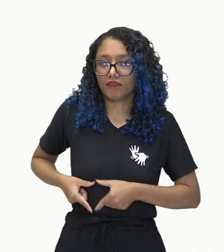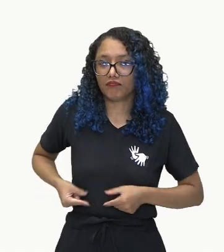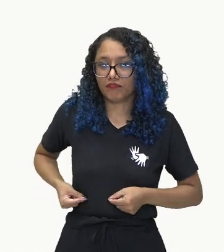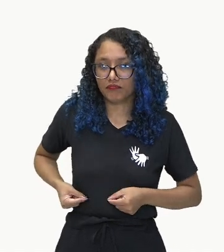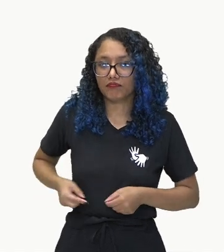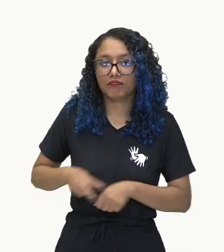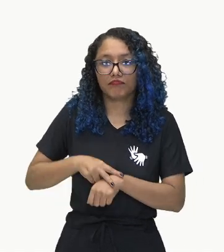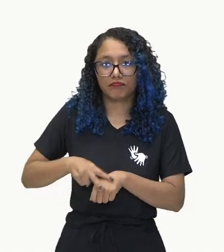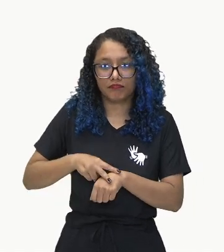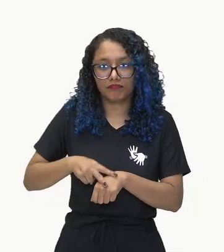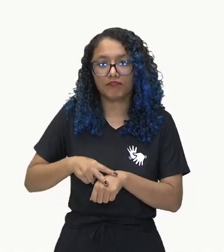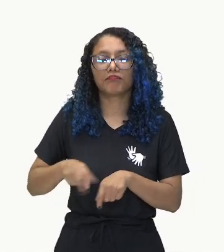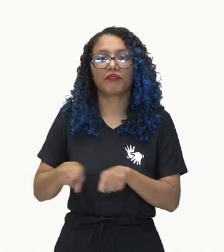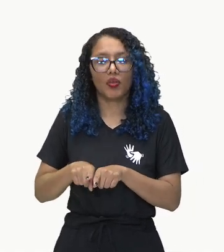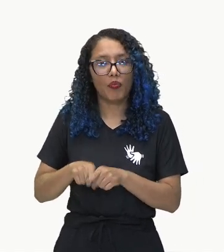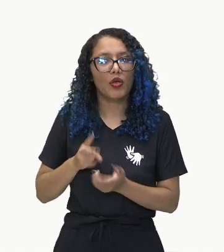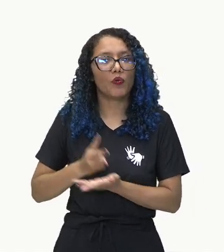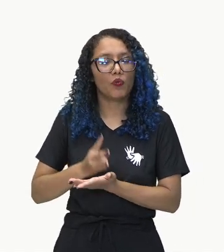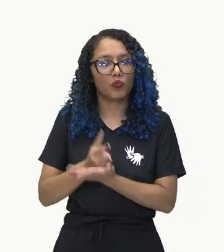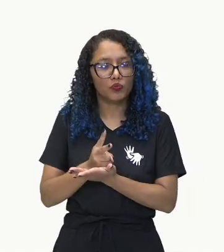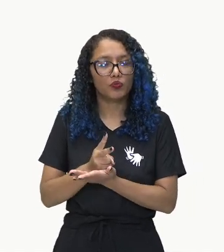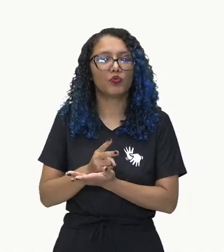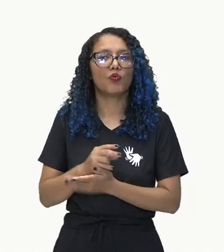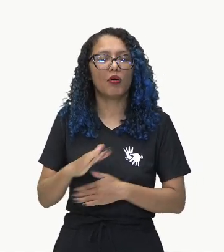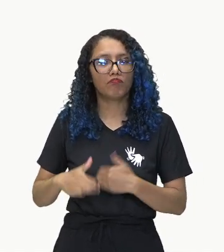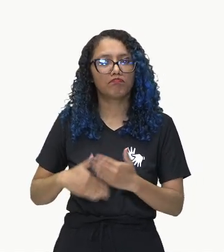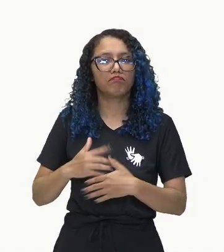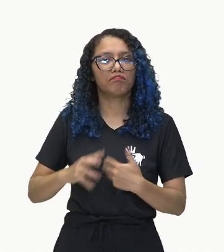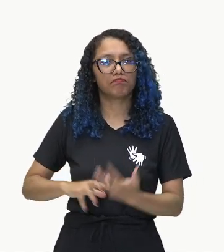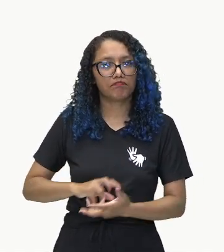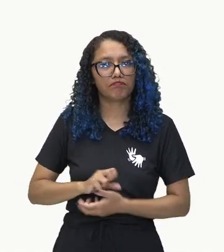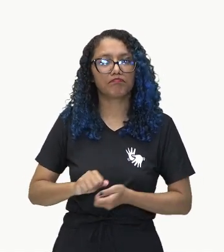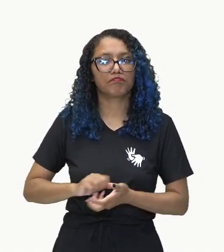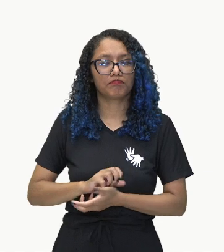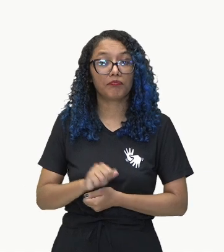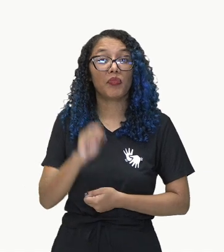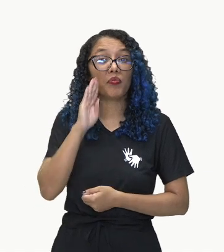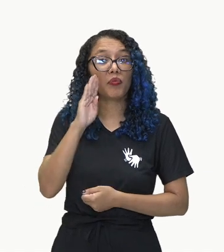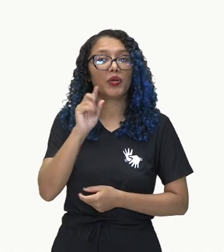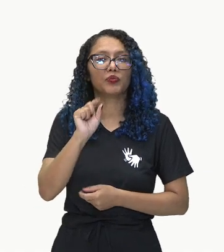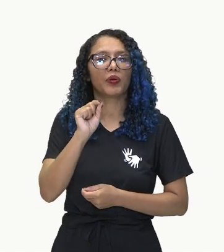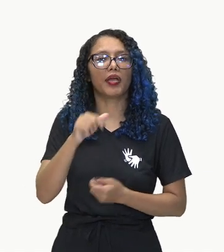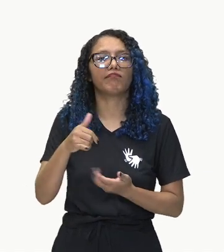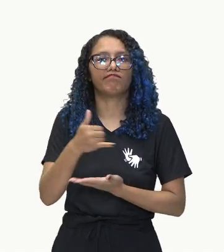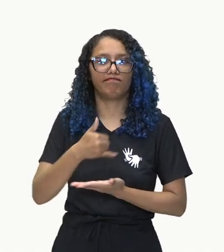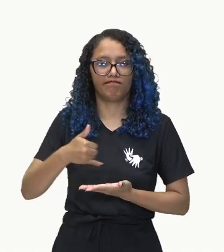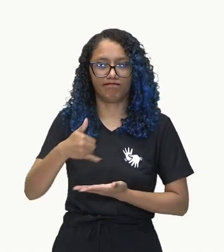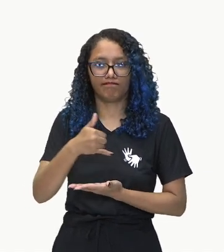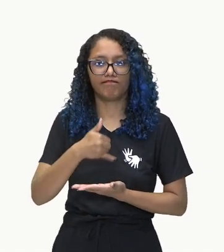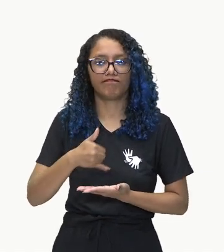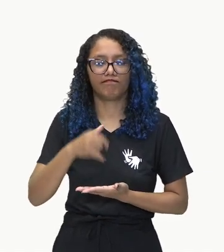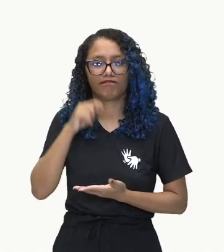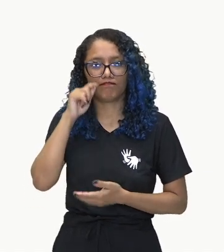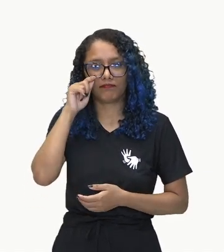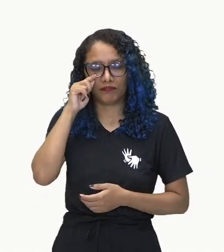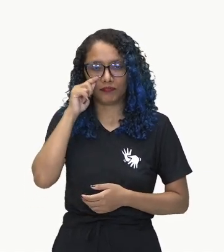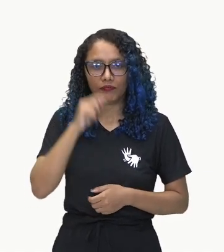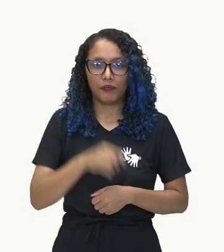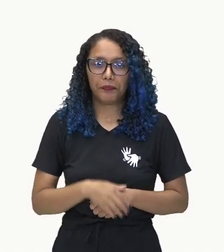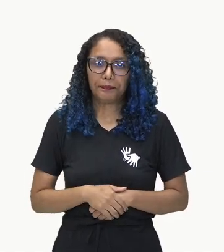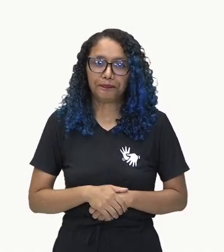que continua a digestão, especialmente de gorduras. Nós vamos ter aí